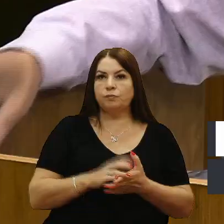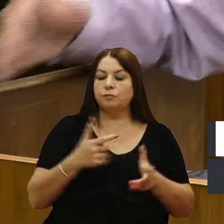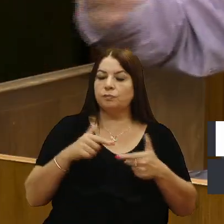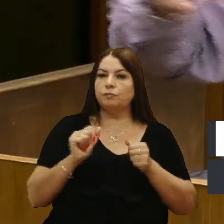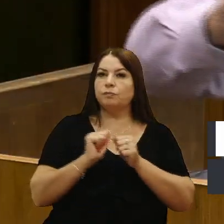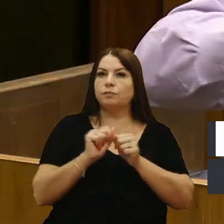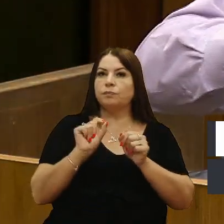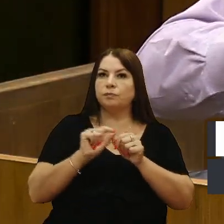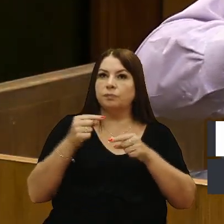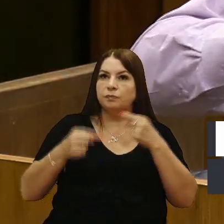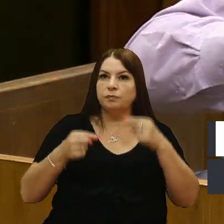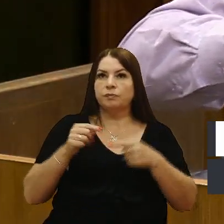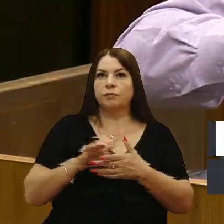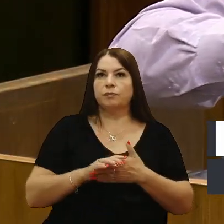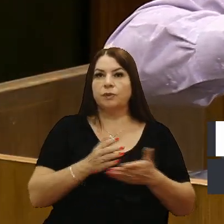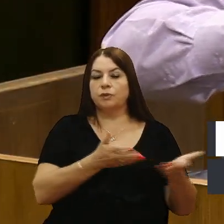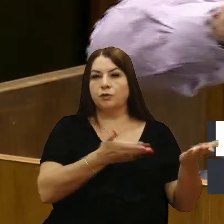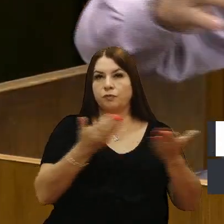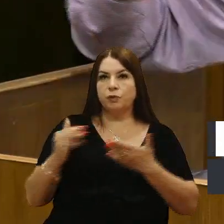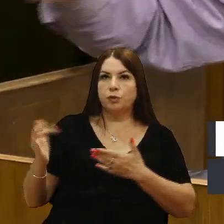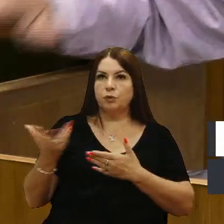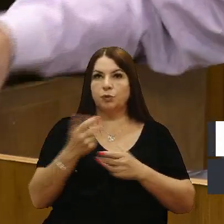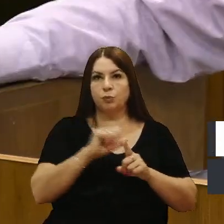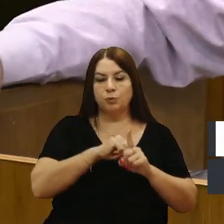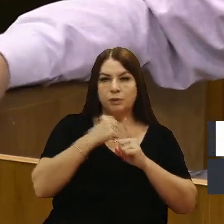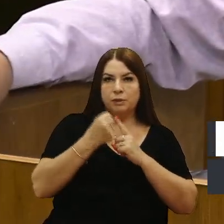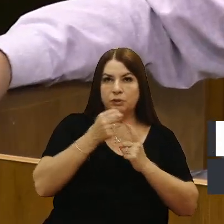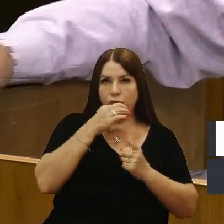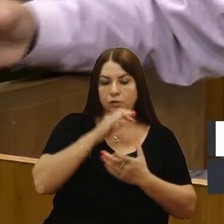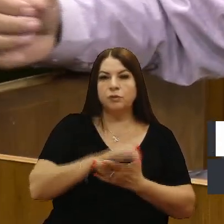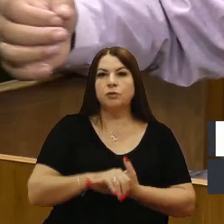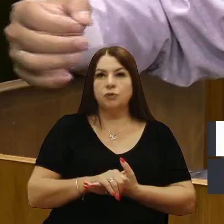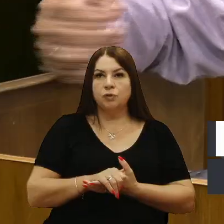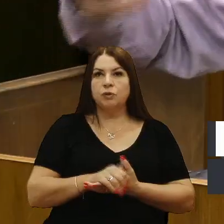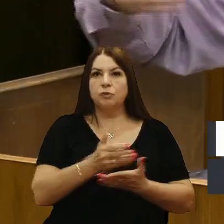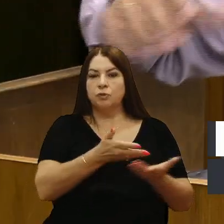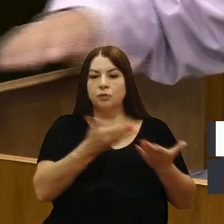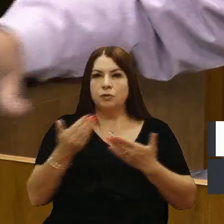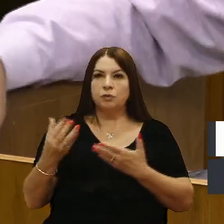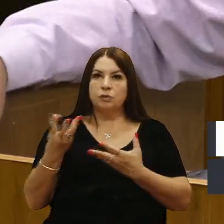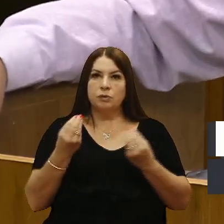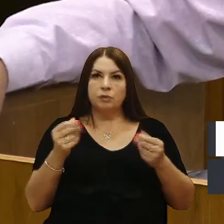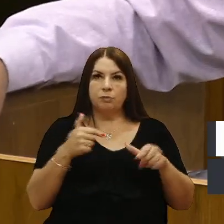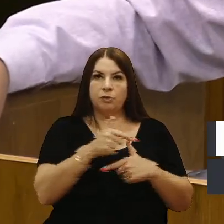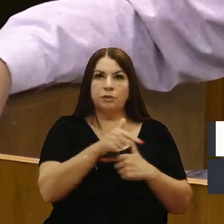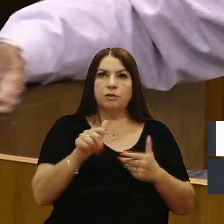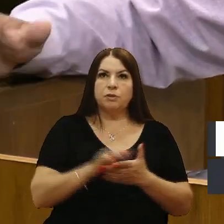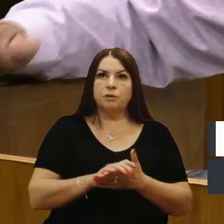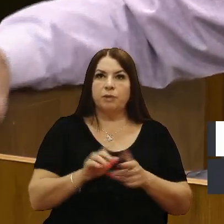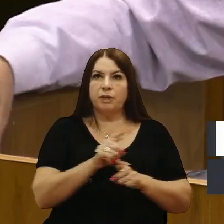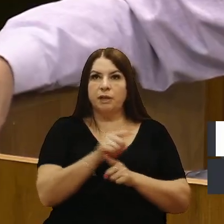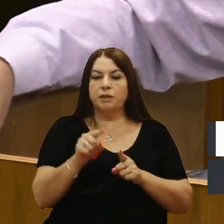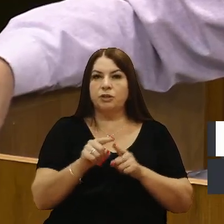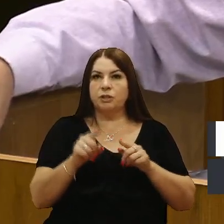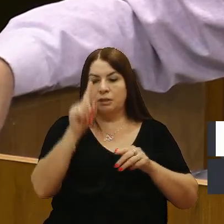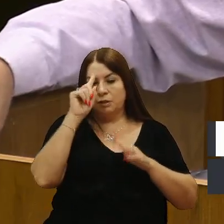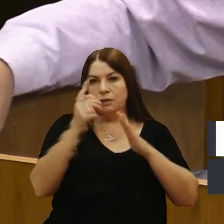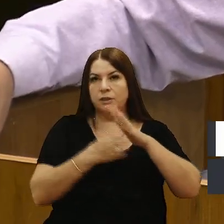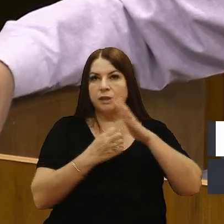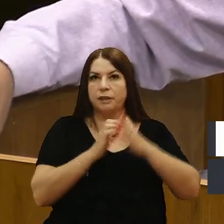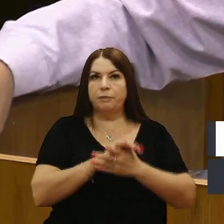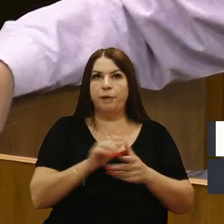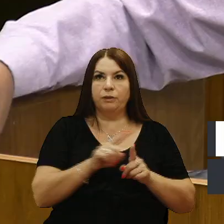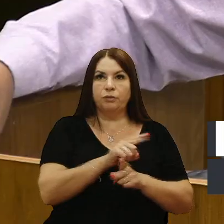fazer esse debate. Então, convidar toda a sociedade de Caxias do Sul, convidar todos os trabalhadores da cidade, empresários dessa